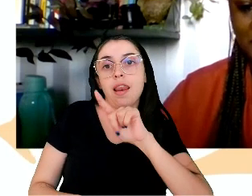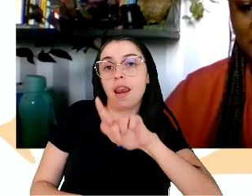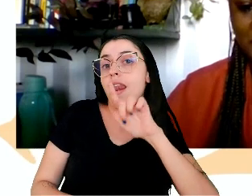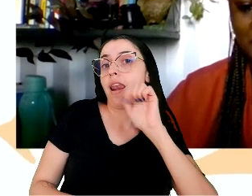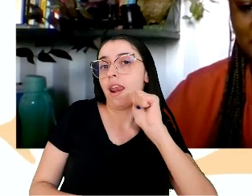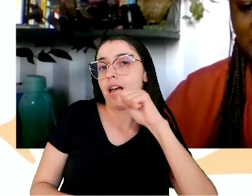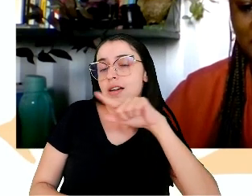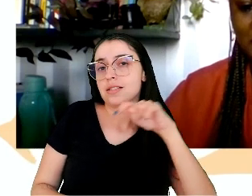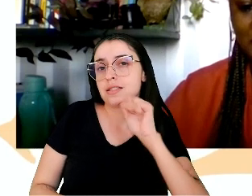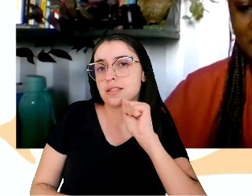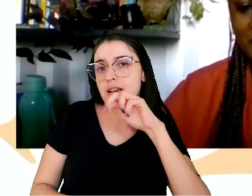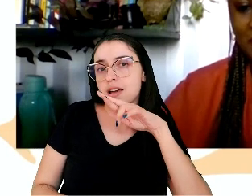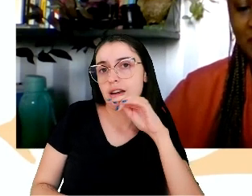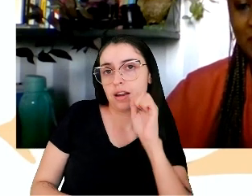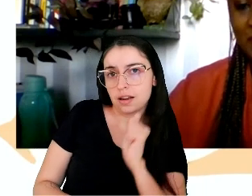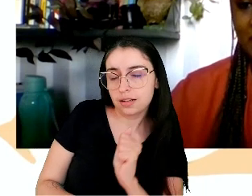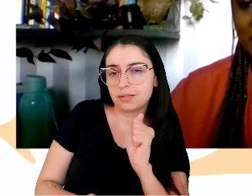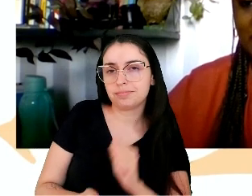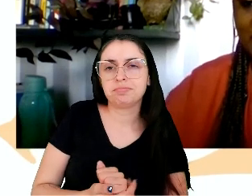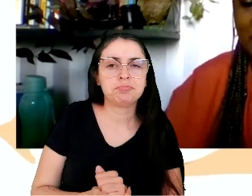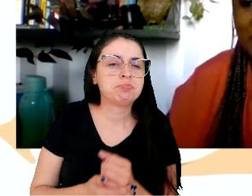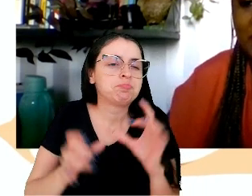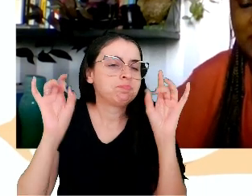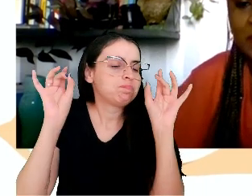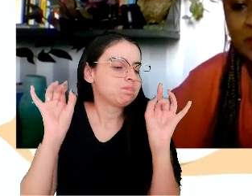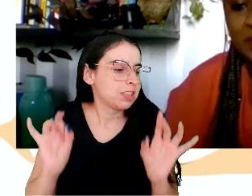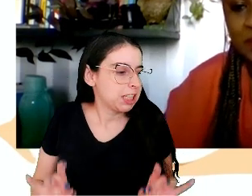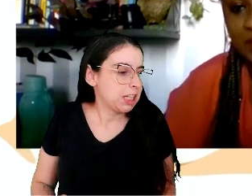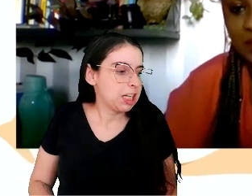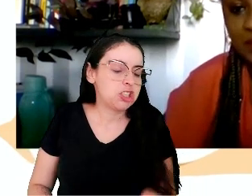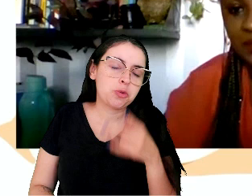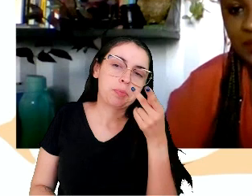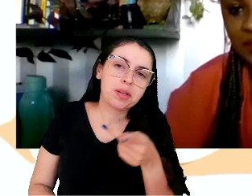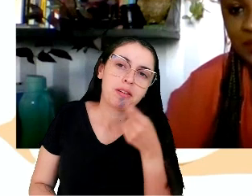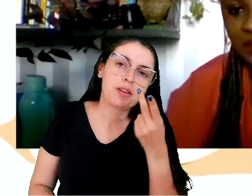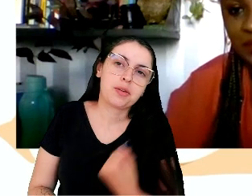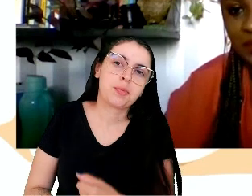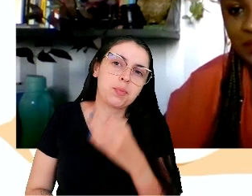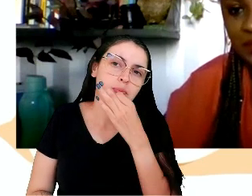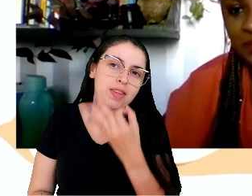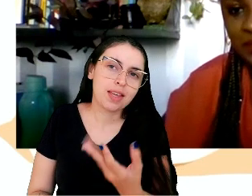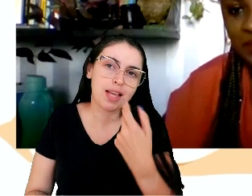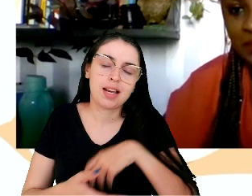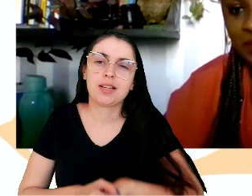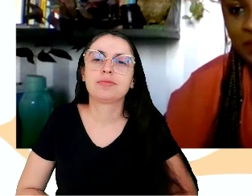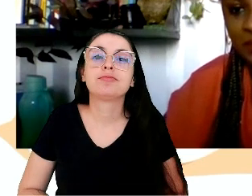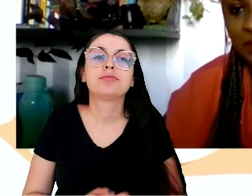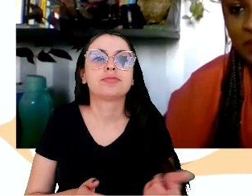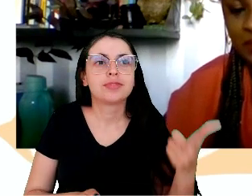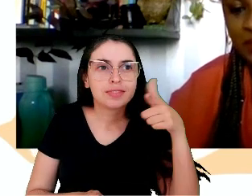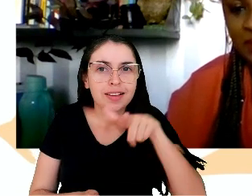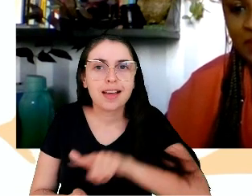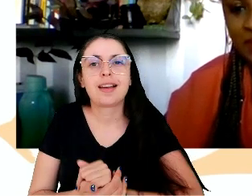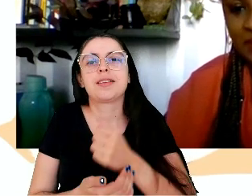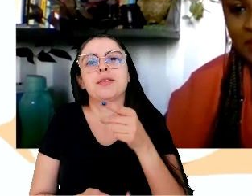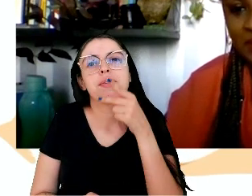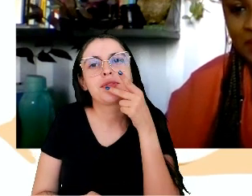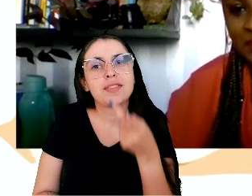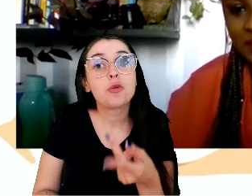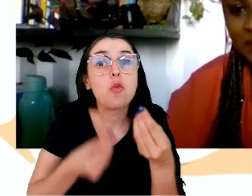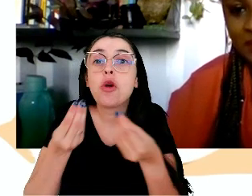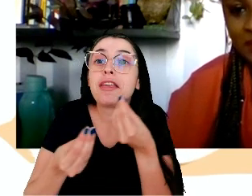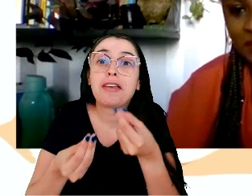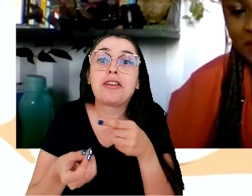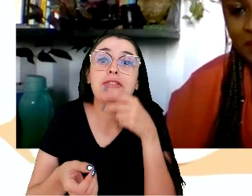Lázaro. Doutora Lázara, brilhantes suas exposições. Eu vou repetir o que disse no começo da fala. O que